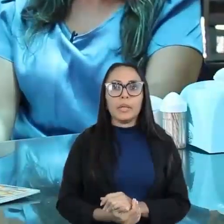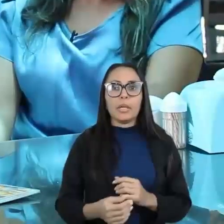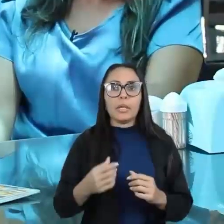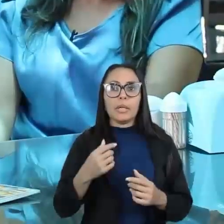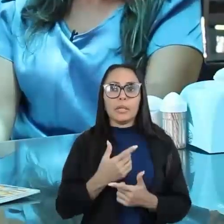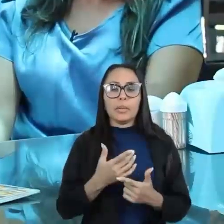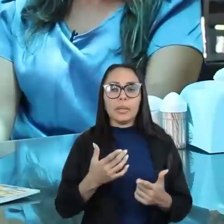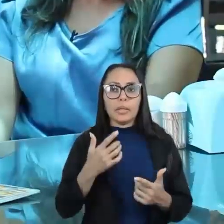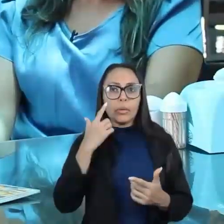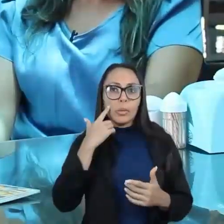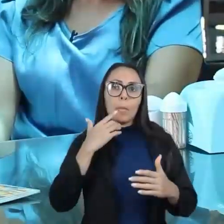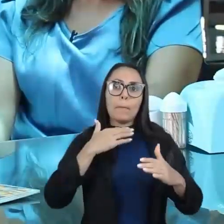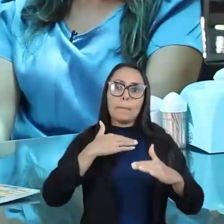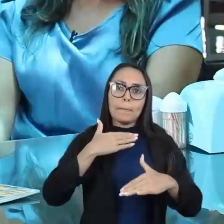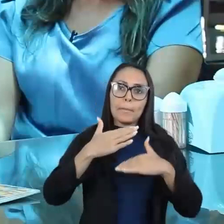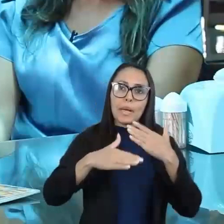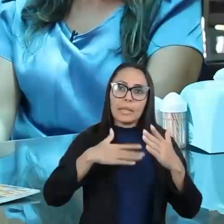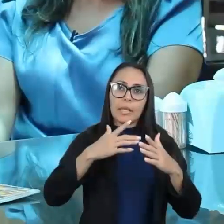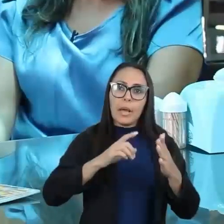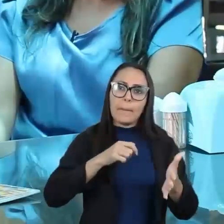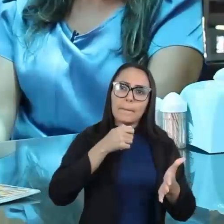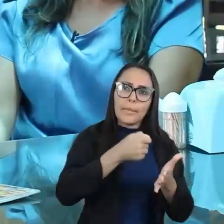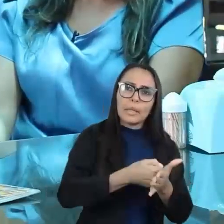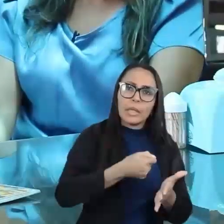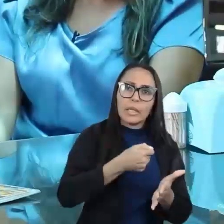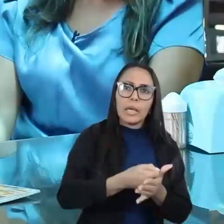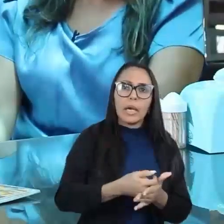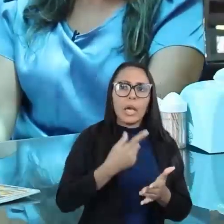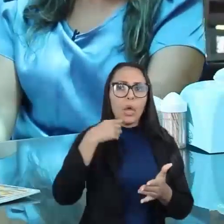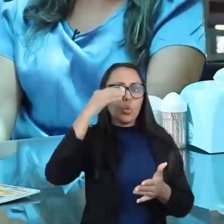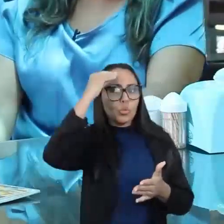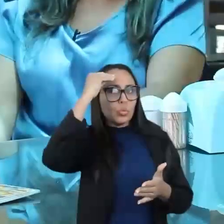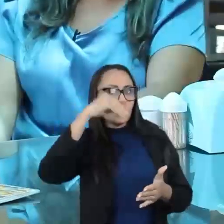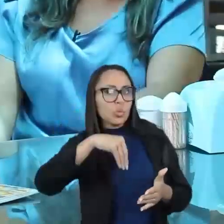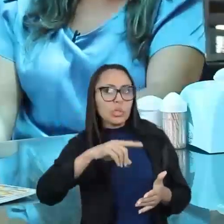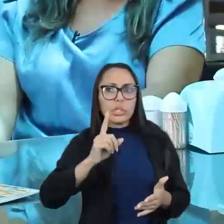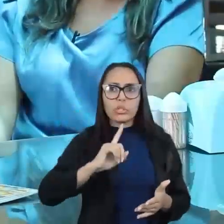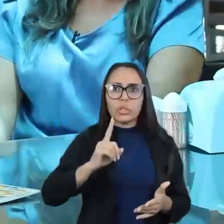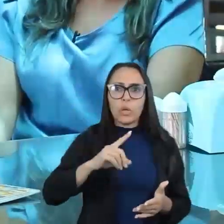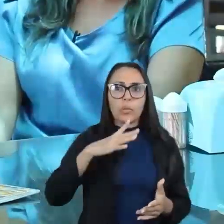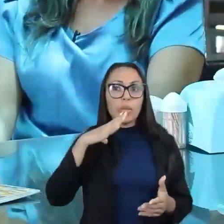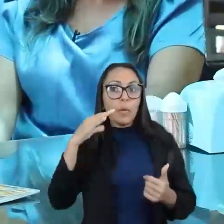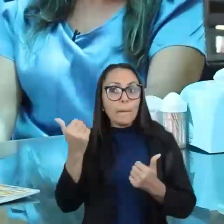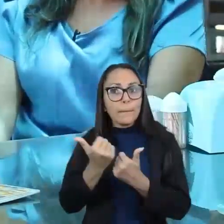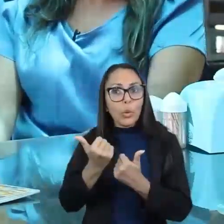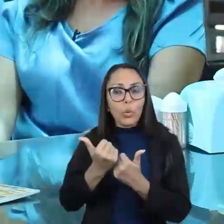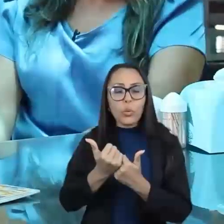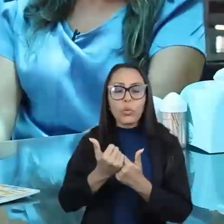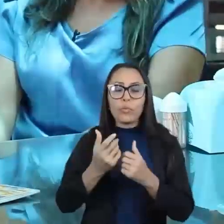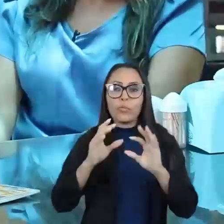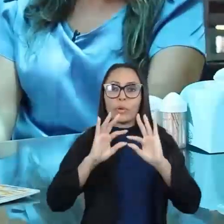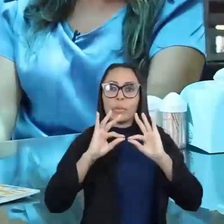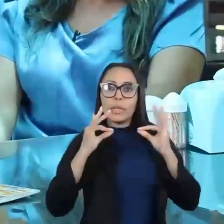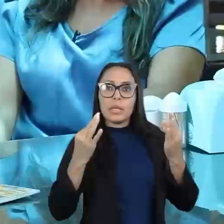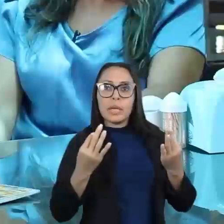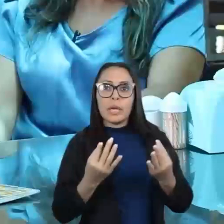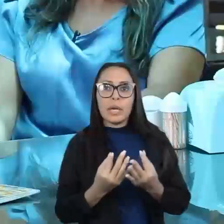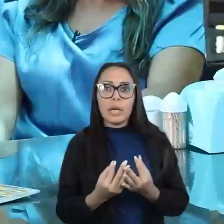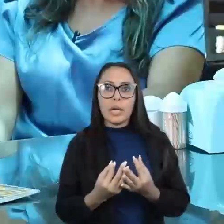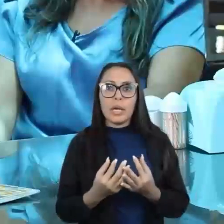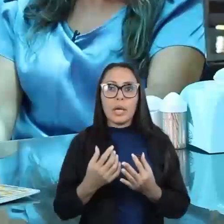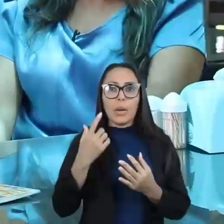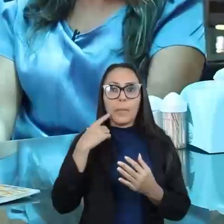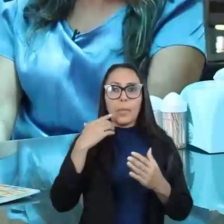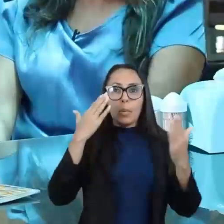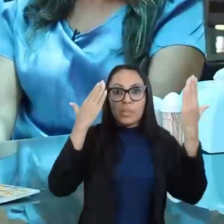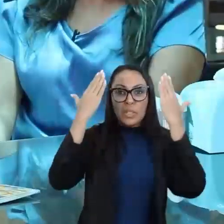CLT. Então, mas eu não desisti. Eu tinha muito apoio familiar, meu psicológico estava muito preparado